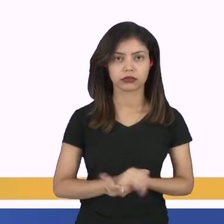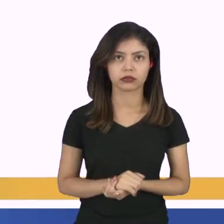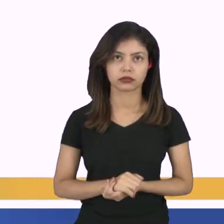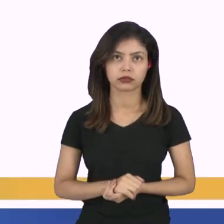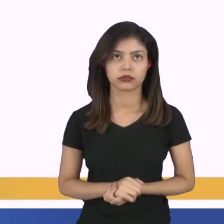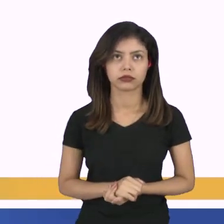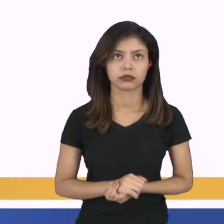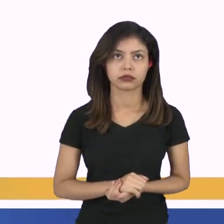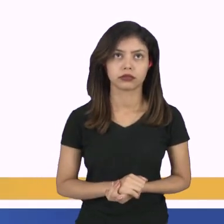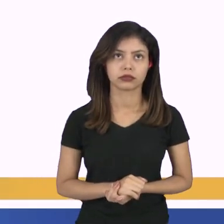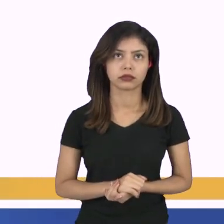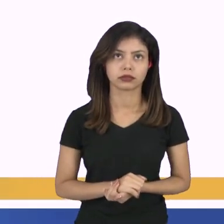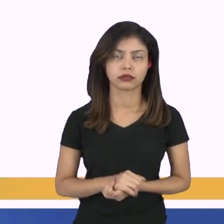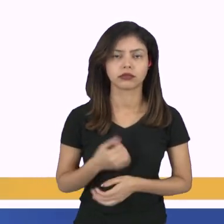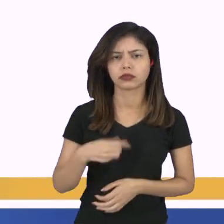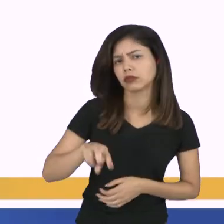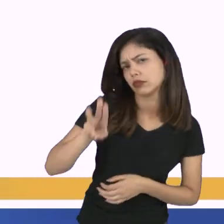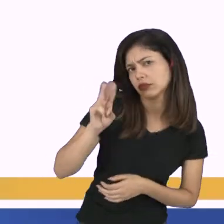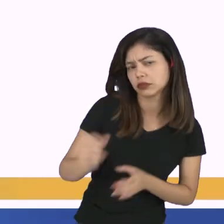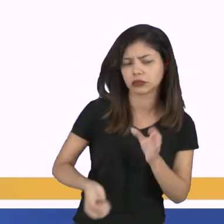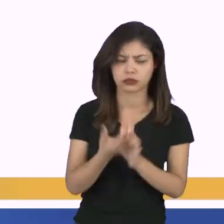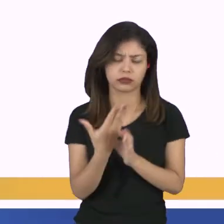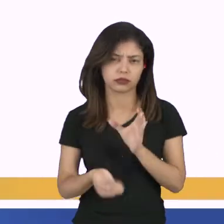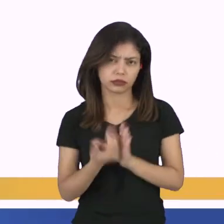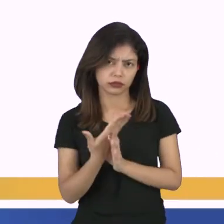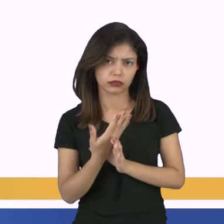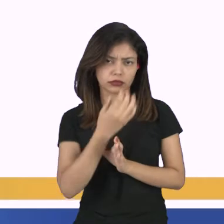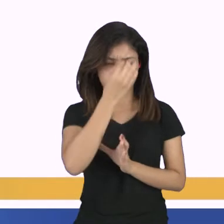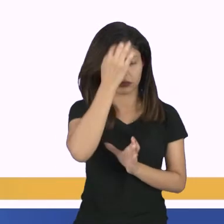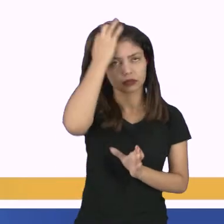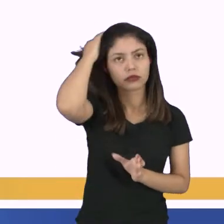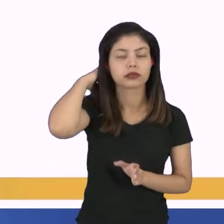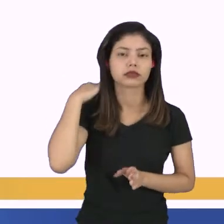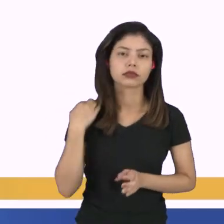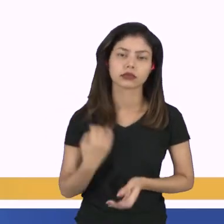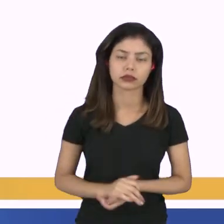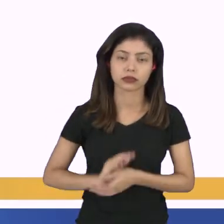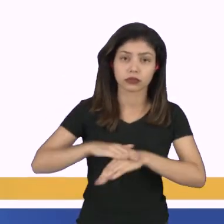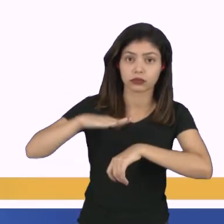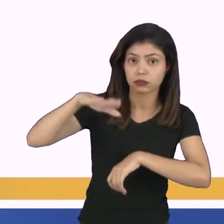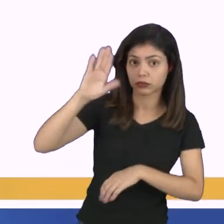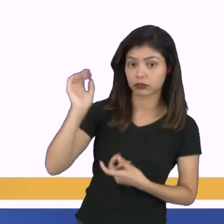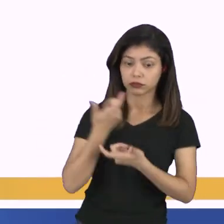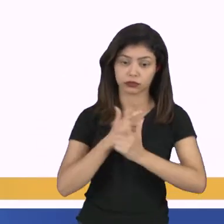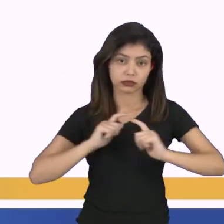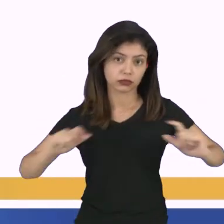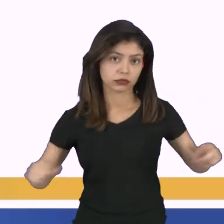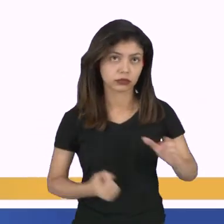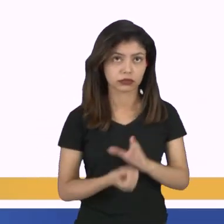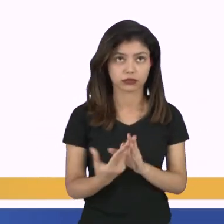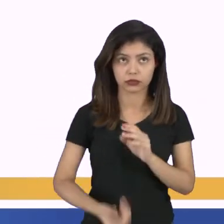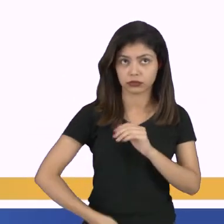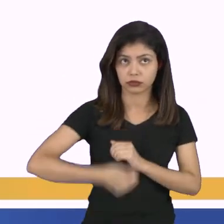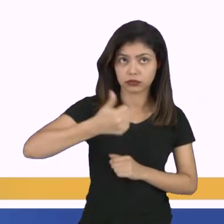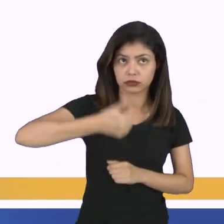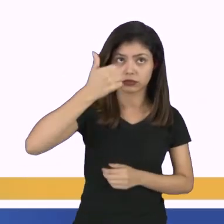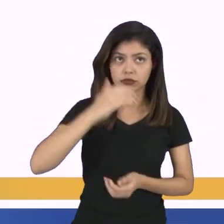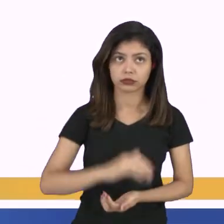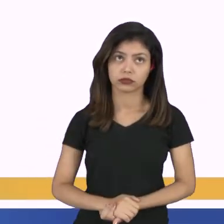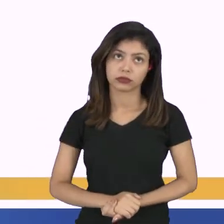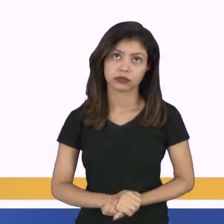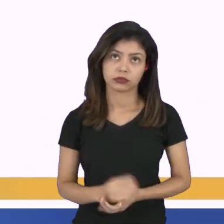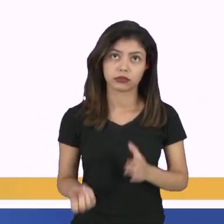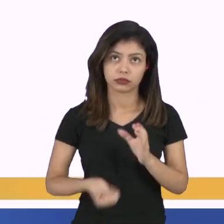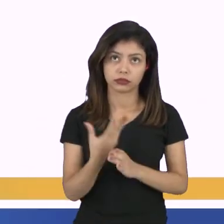está? Quem é o produtor? O maior produtor, quem está em primeiro lugar no ranking aí